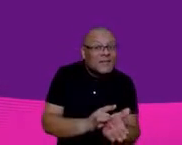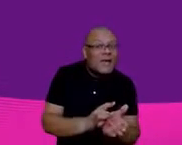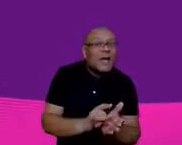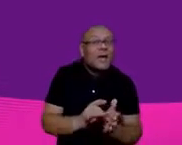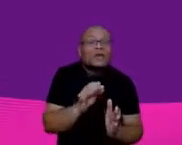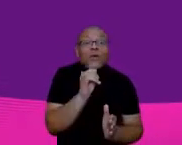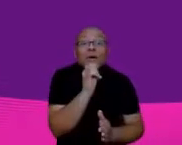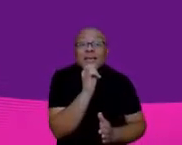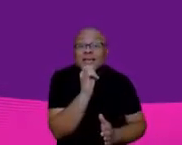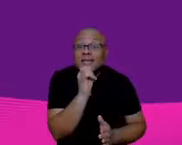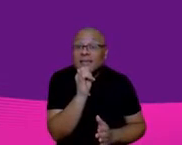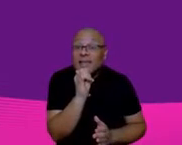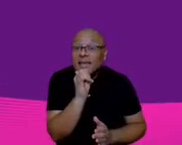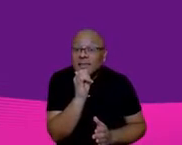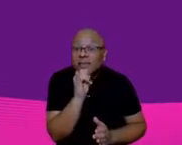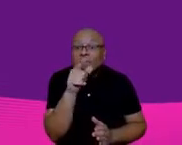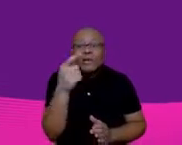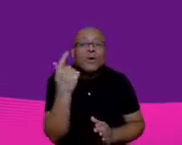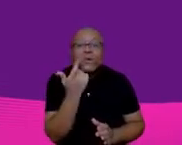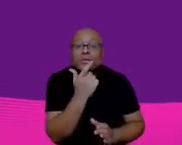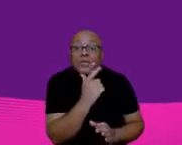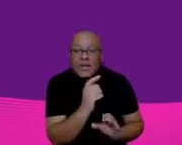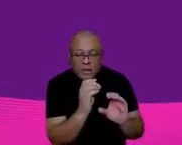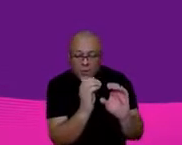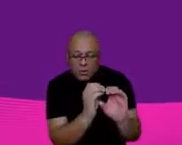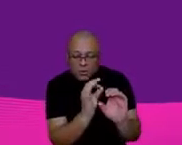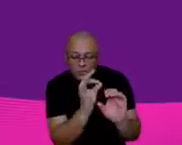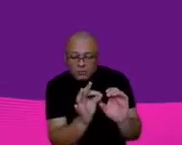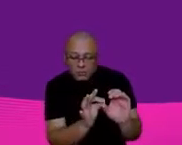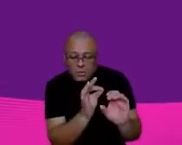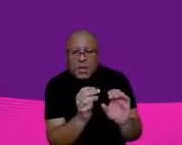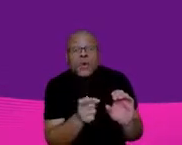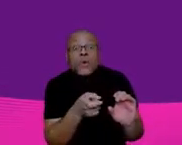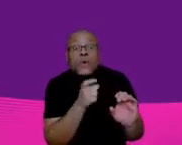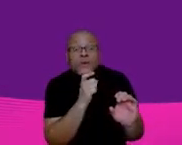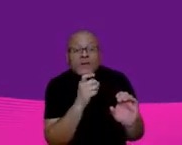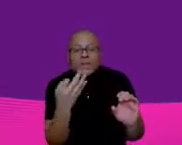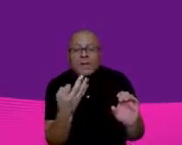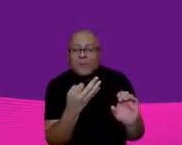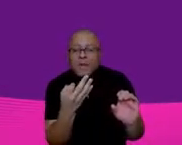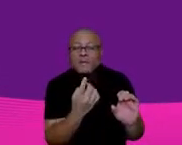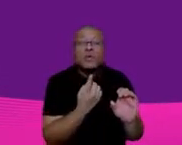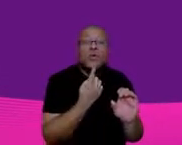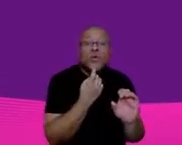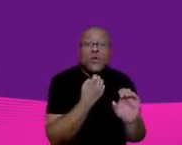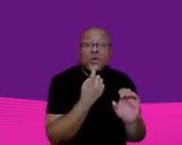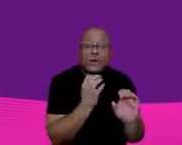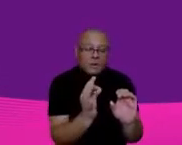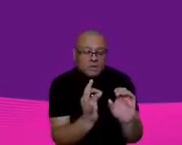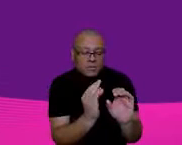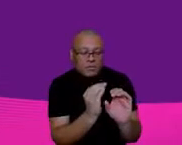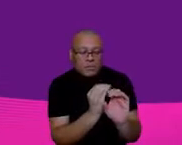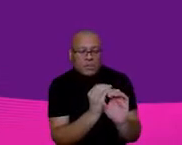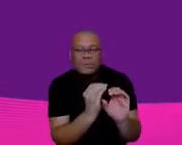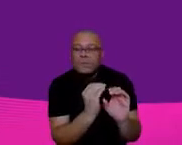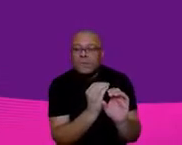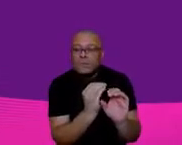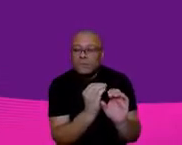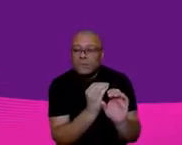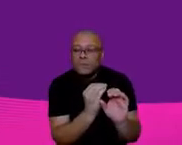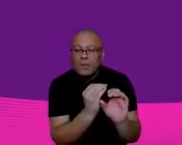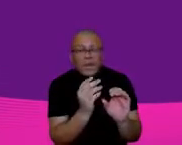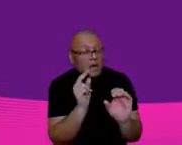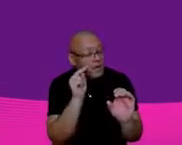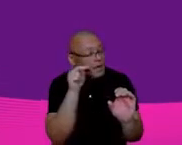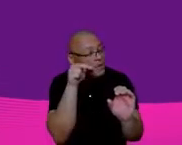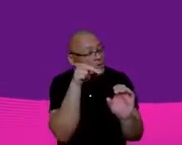círculos perfeitos, né? Você encaixa o círculo verde e o círculo vermelho no mesmo lugar. Então, é como se eu estivesse vendo por dentro da cirurgia, e, na verdade, é